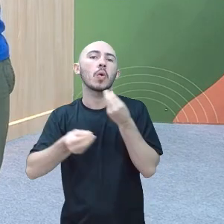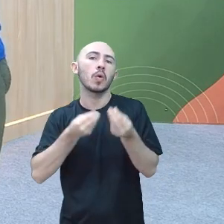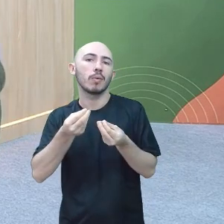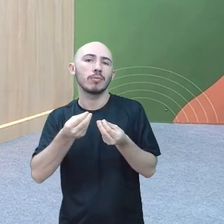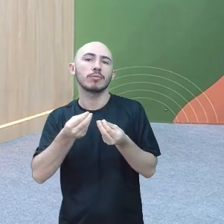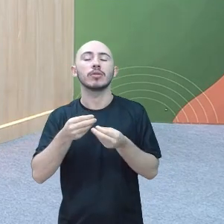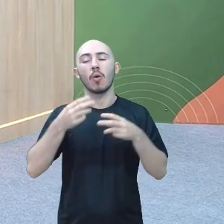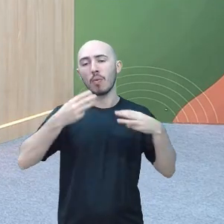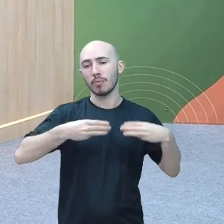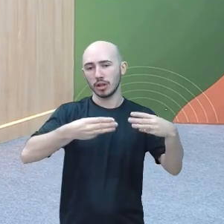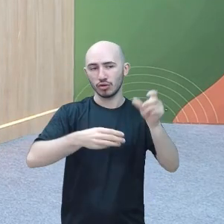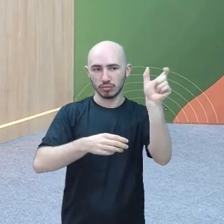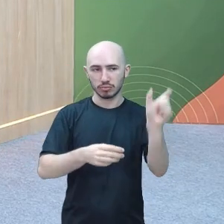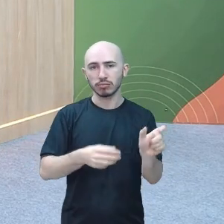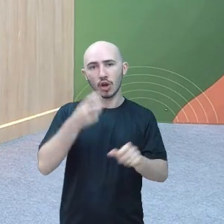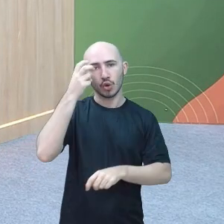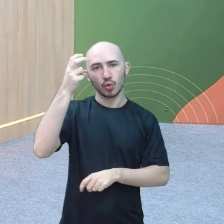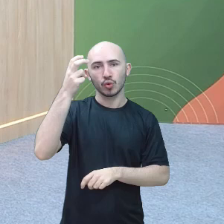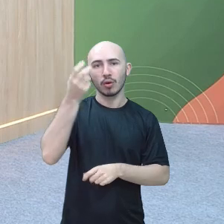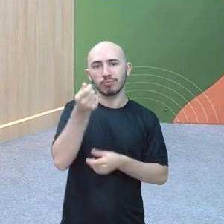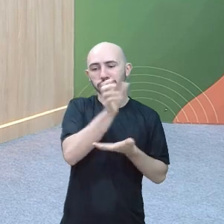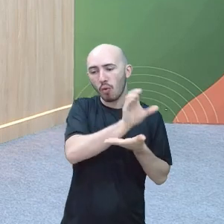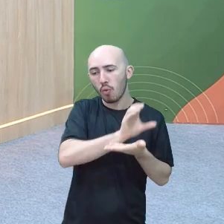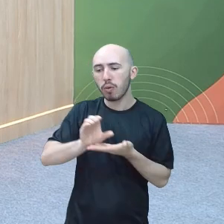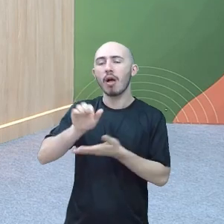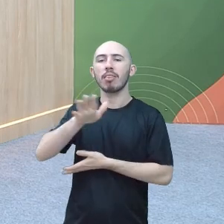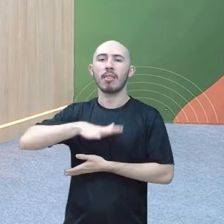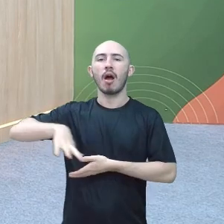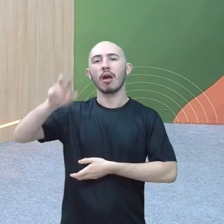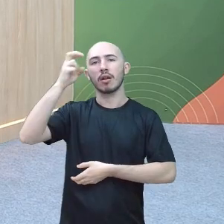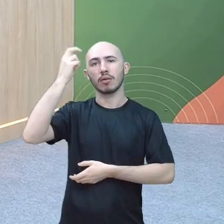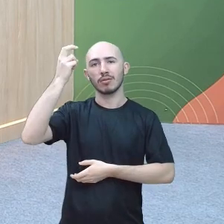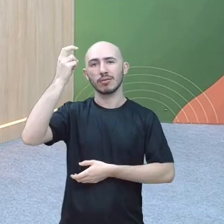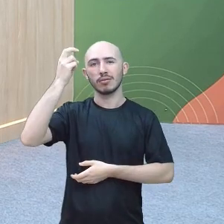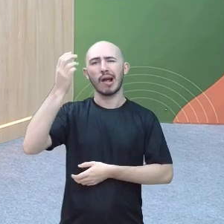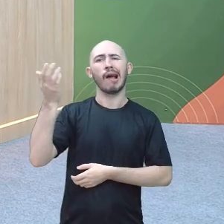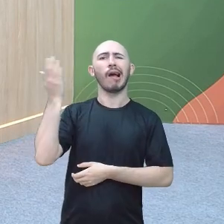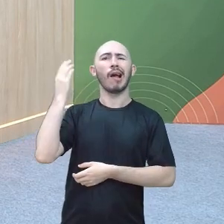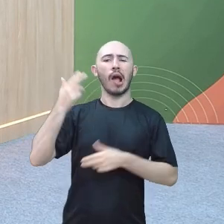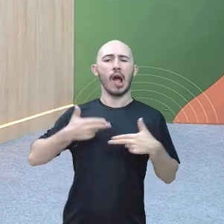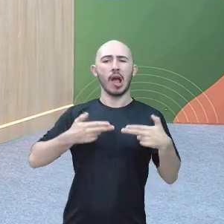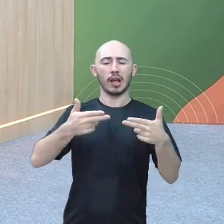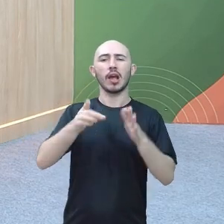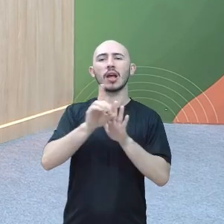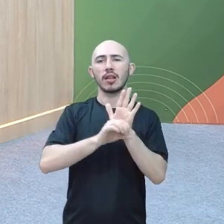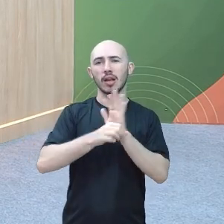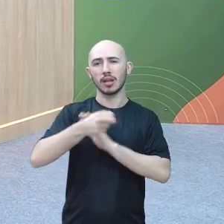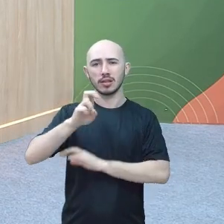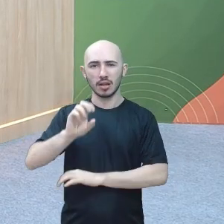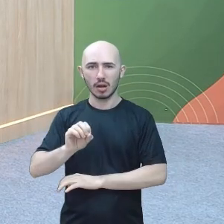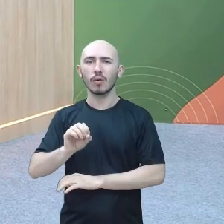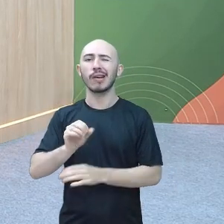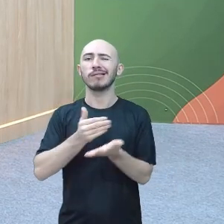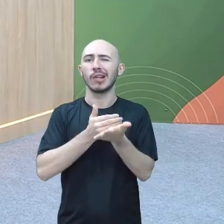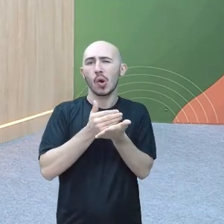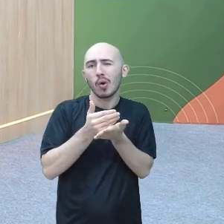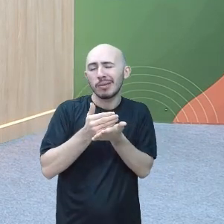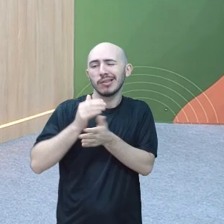cultura. Bom, logo após a guerra, aquela da década de 50 que a gente viu no início da